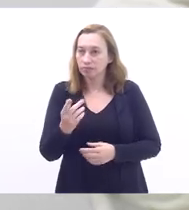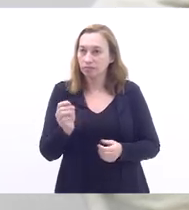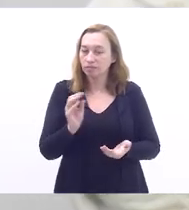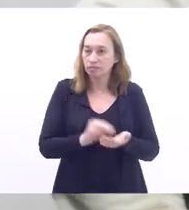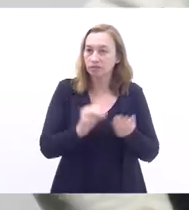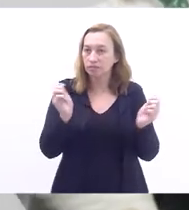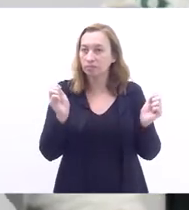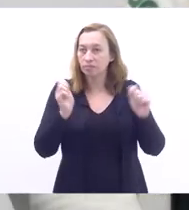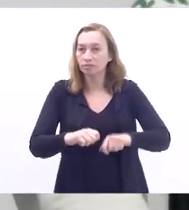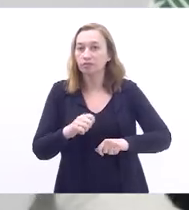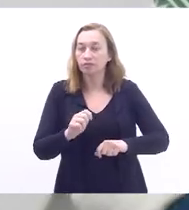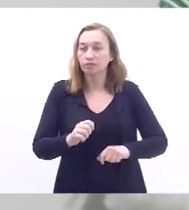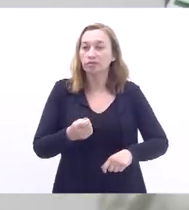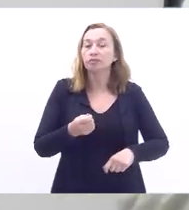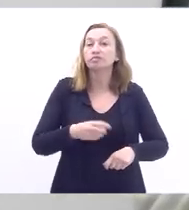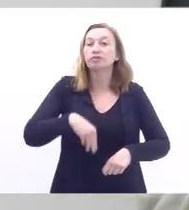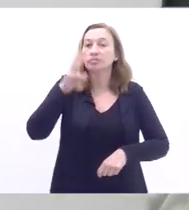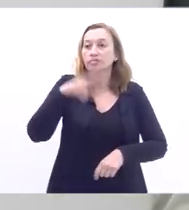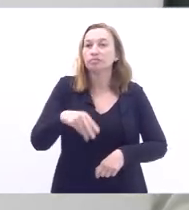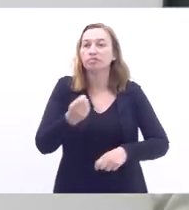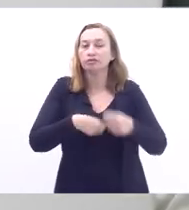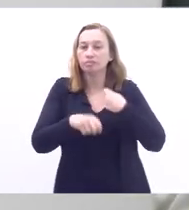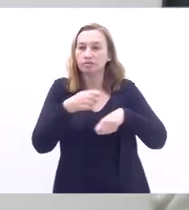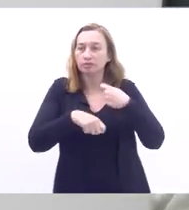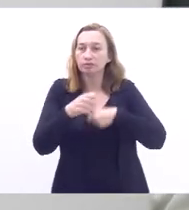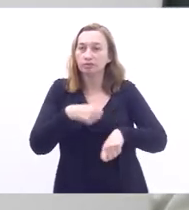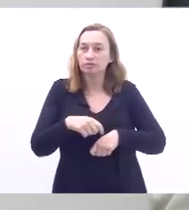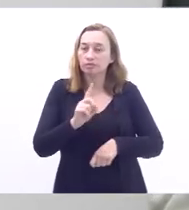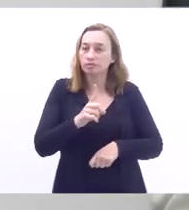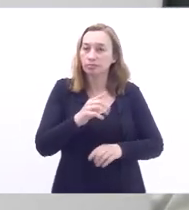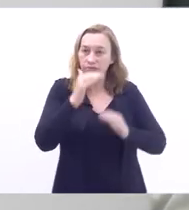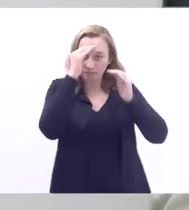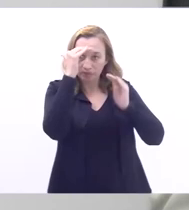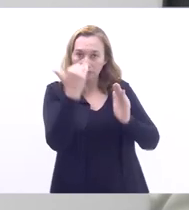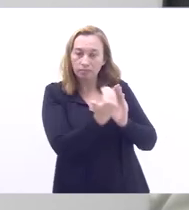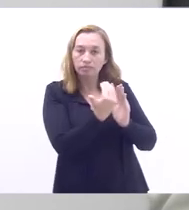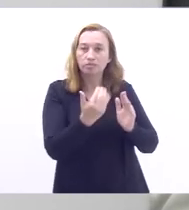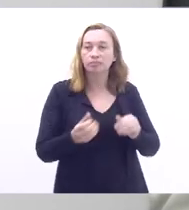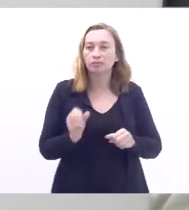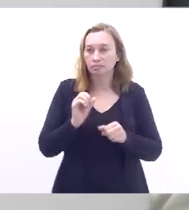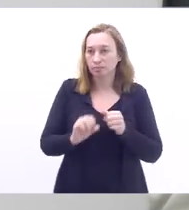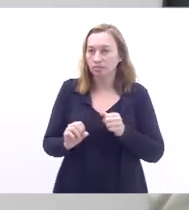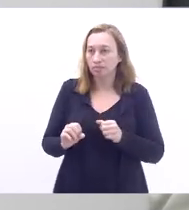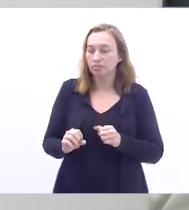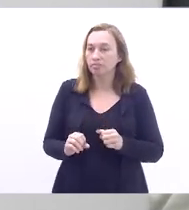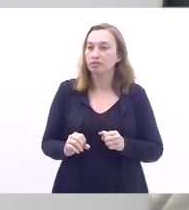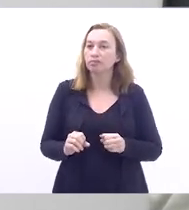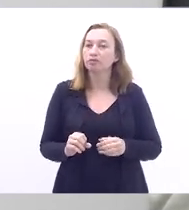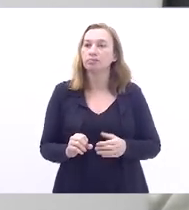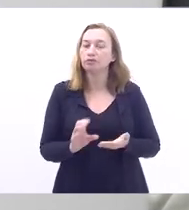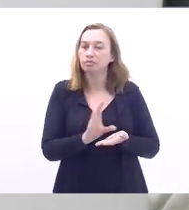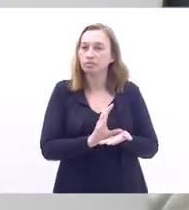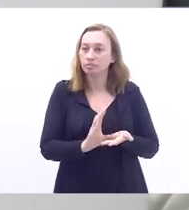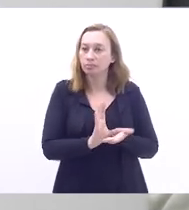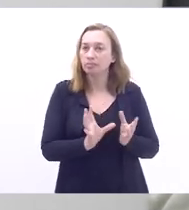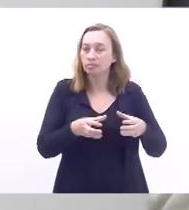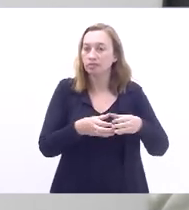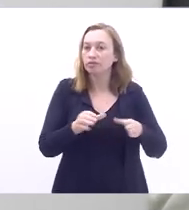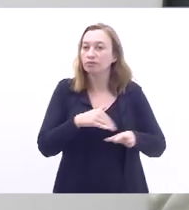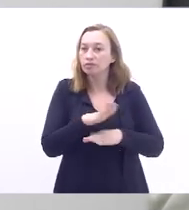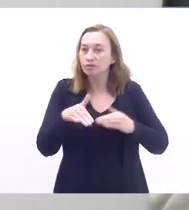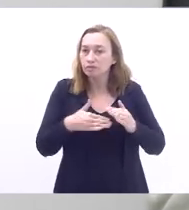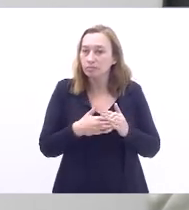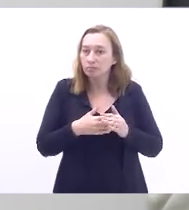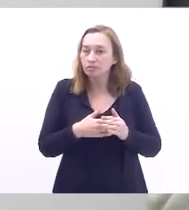lequinho está dirigindo quem está fazendo que não acatou a Carol que foi feito no colégio onde todos